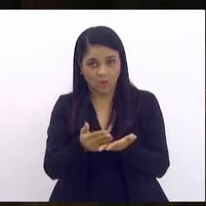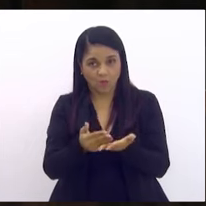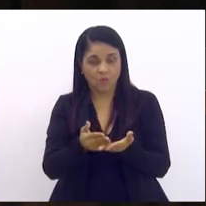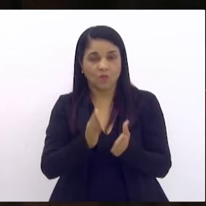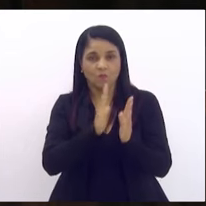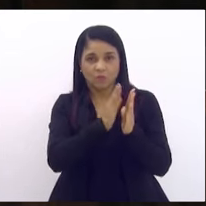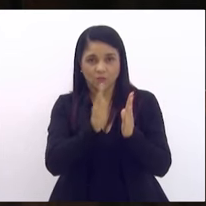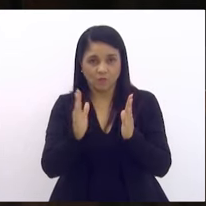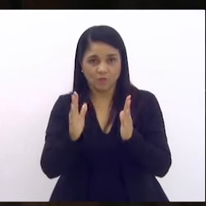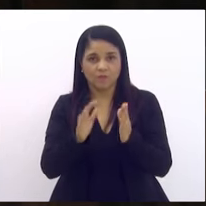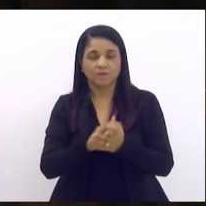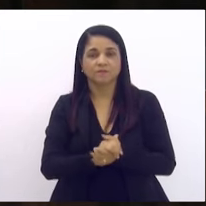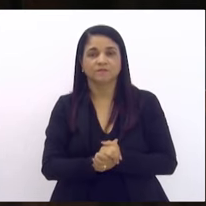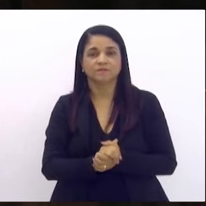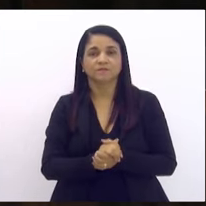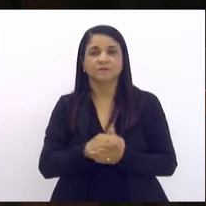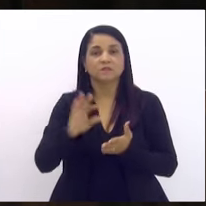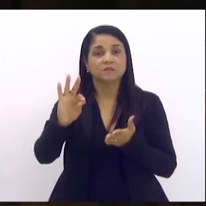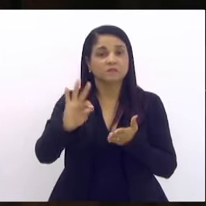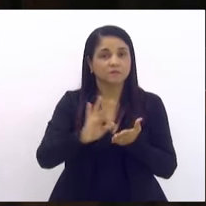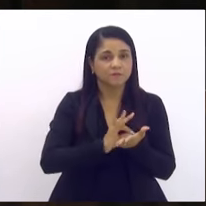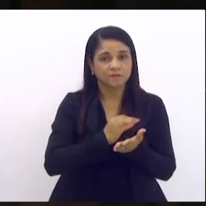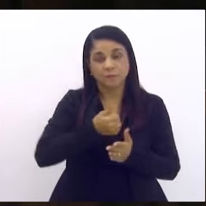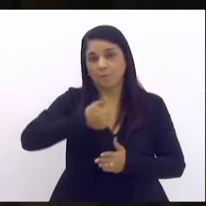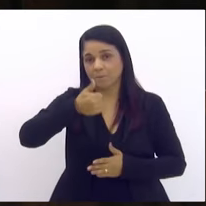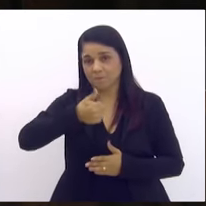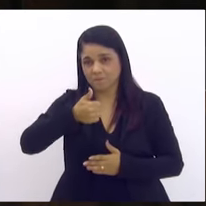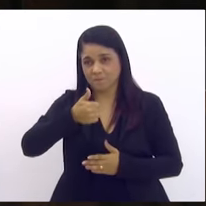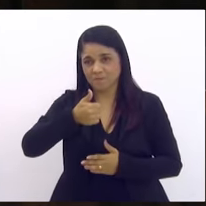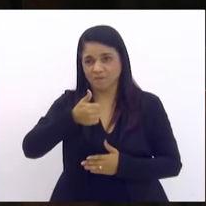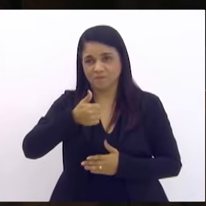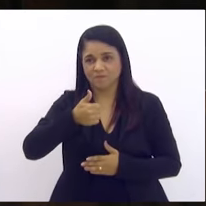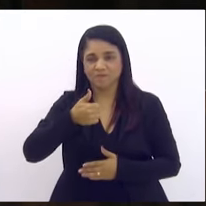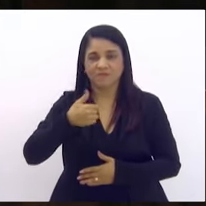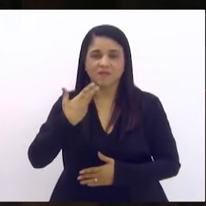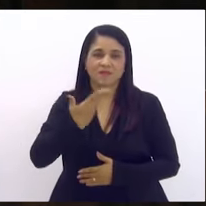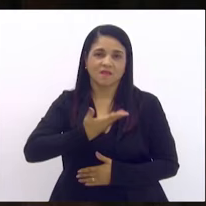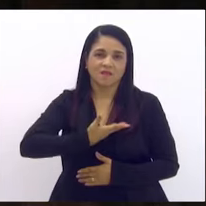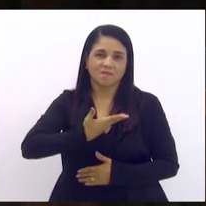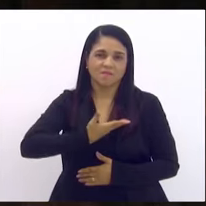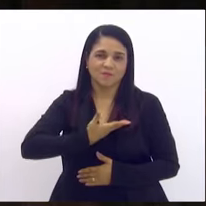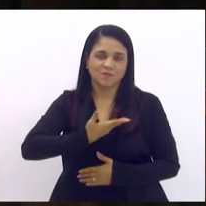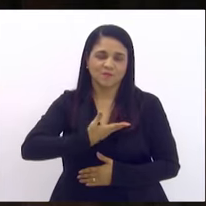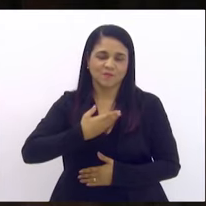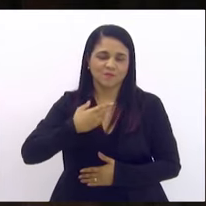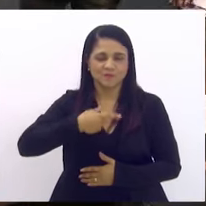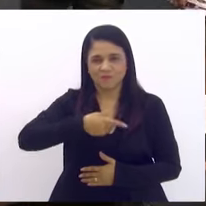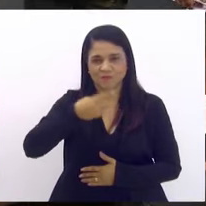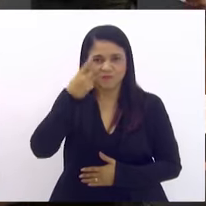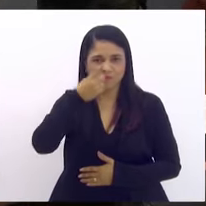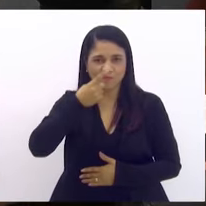final primeiro orador escrito nosso amigo deputado luí